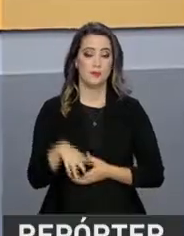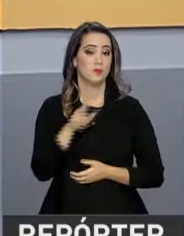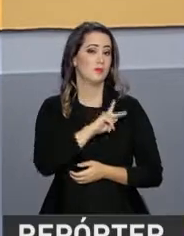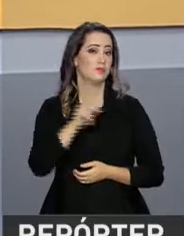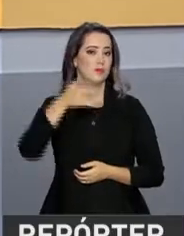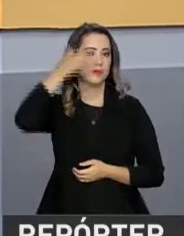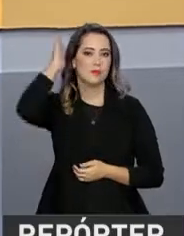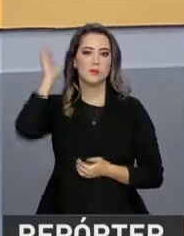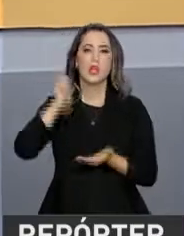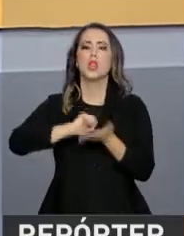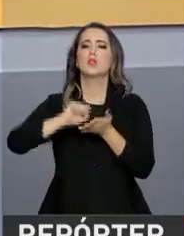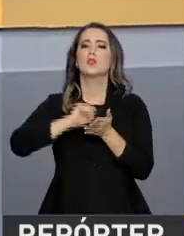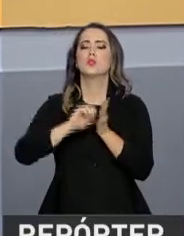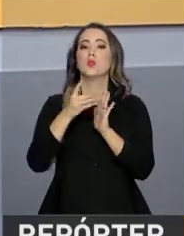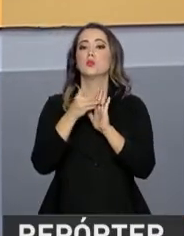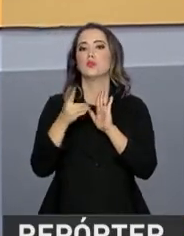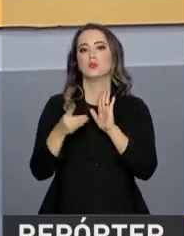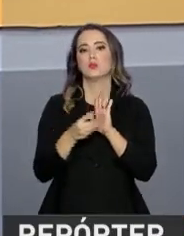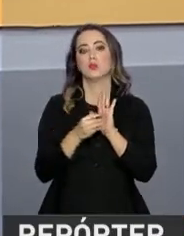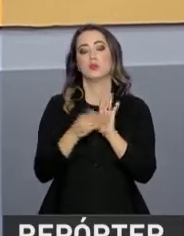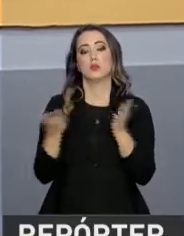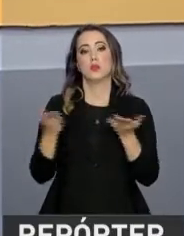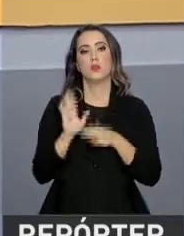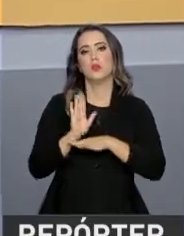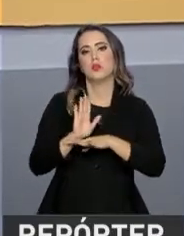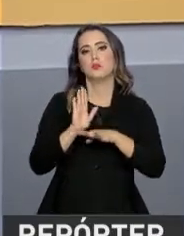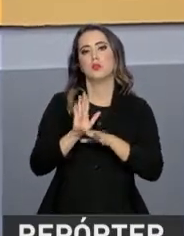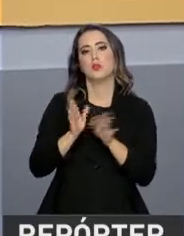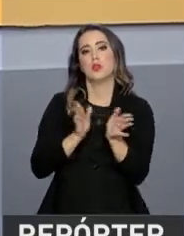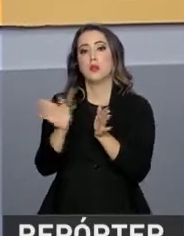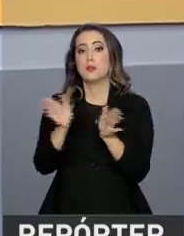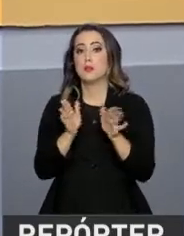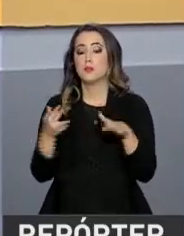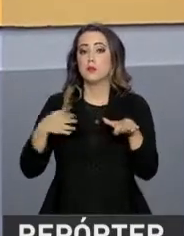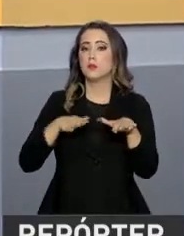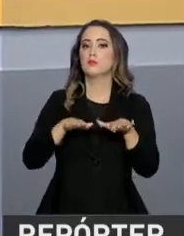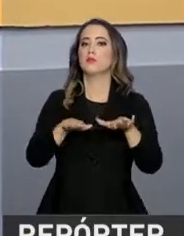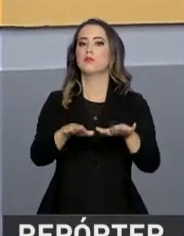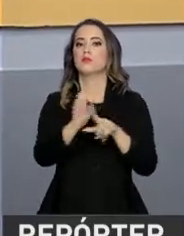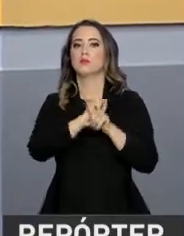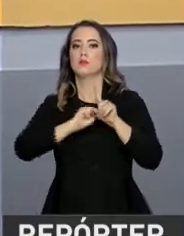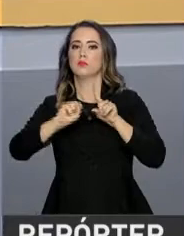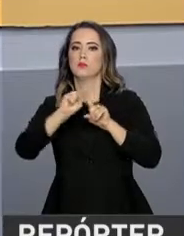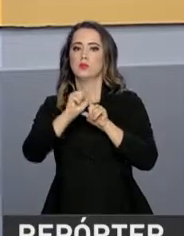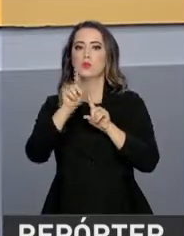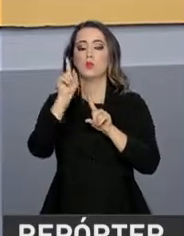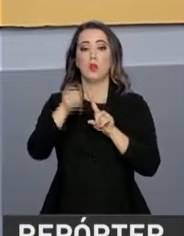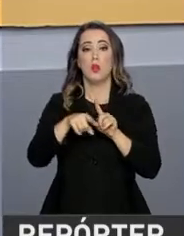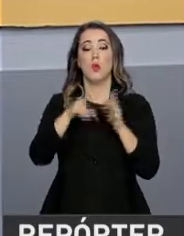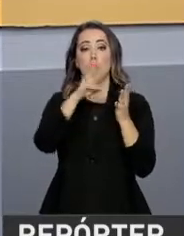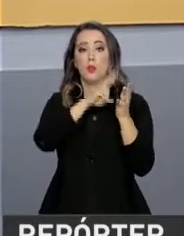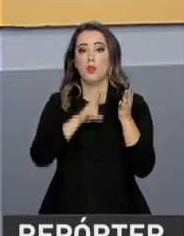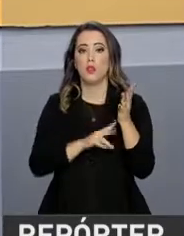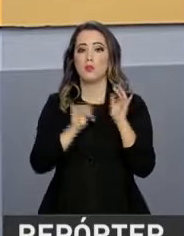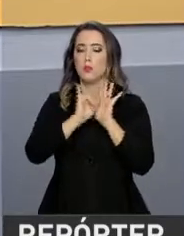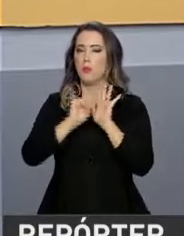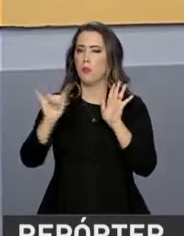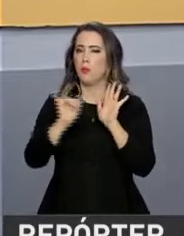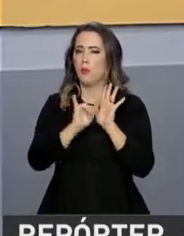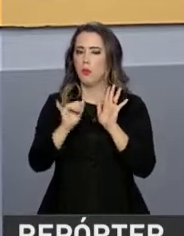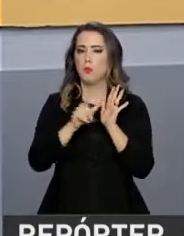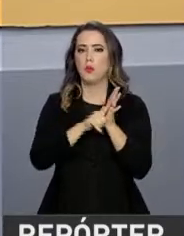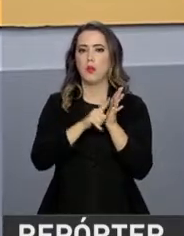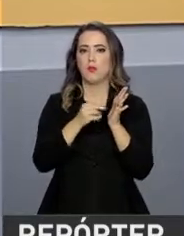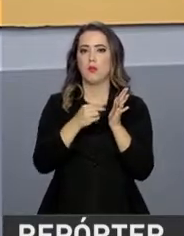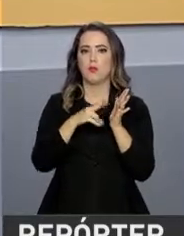presidente michel temer assinou um decreto que vai contribuir para a acessibilidade e inclusão social o texto será publicado no